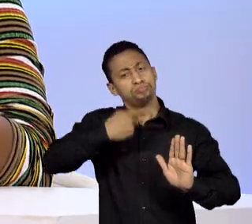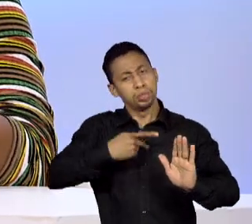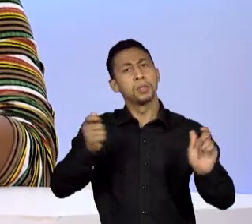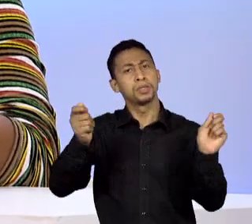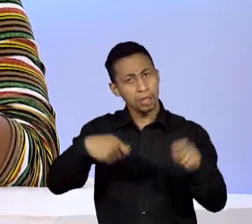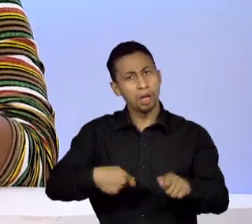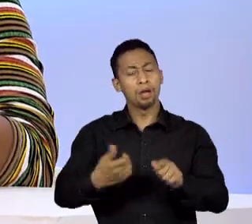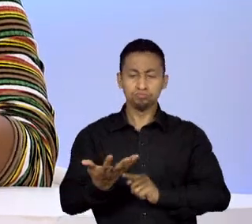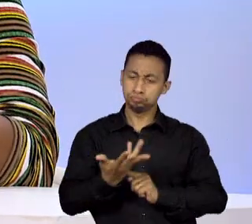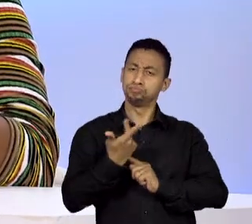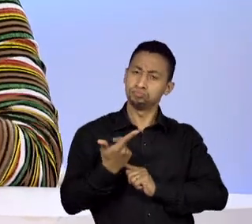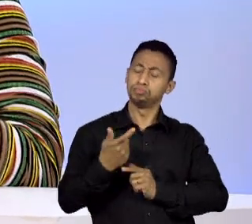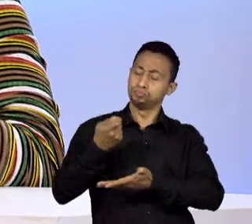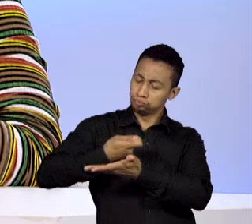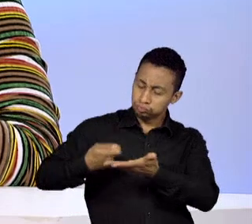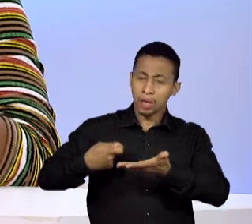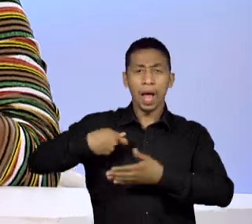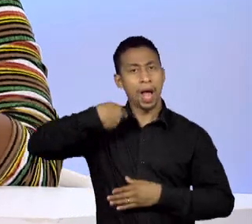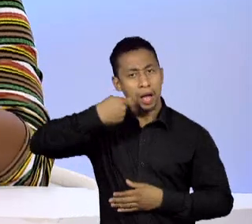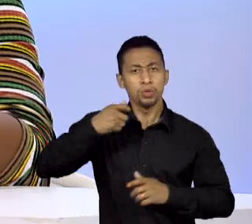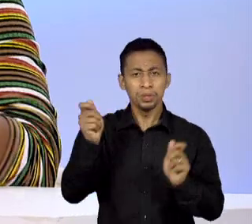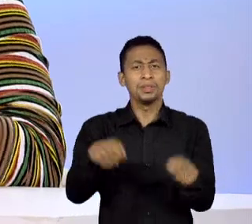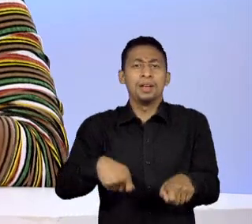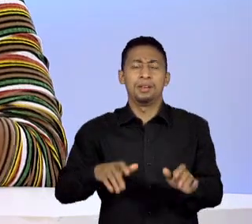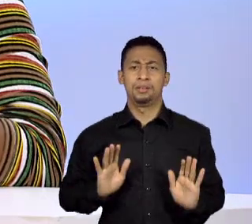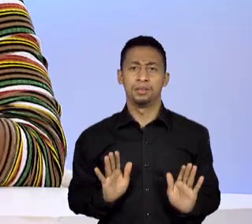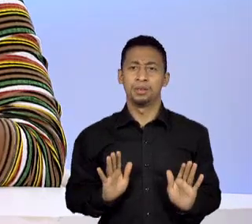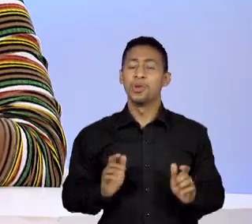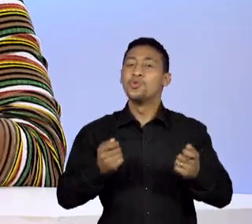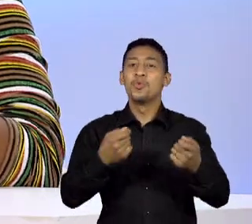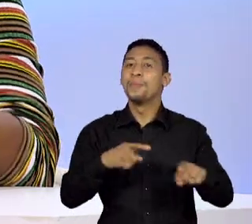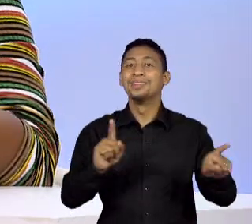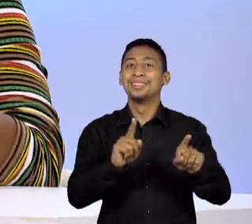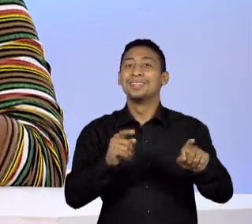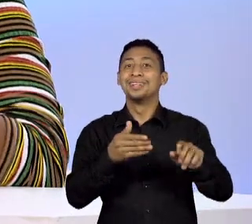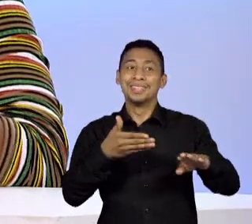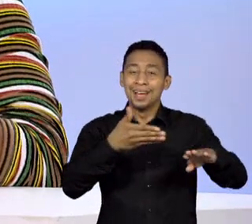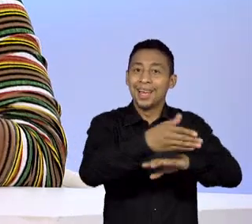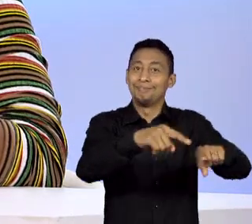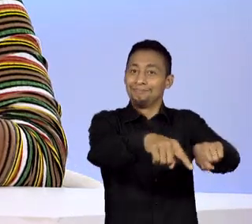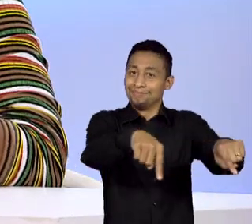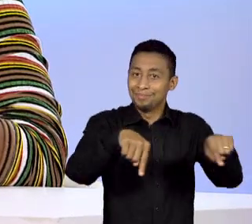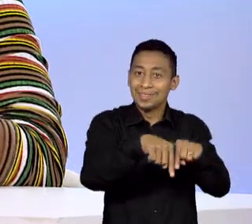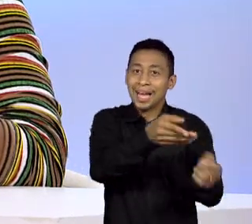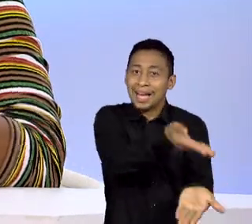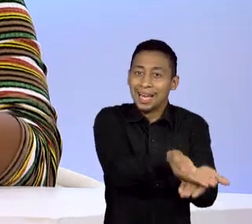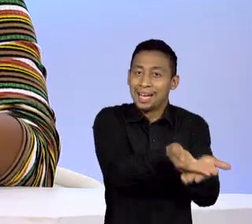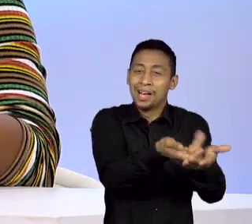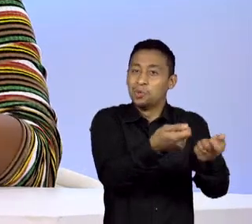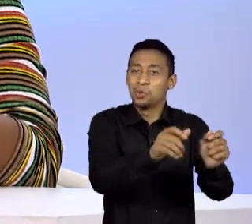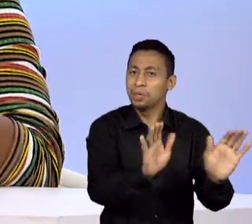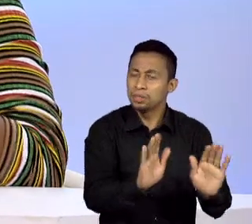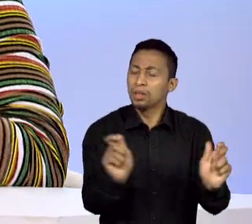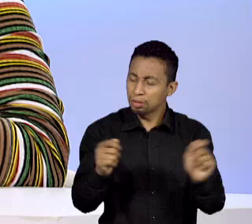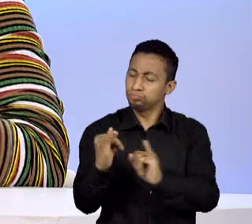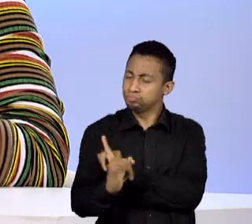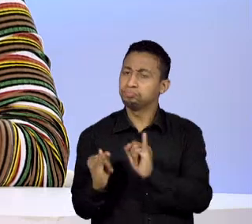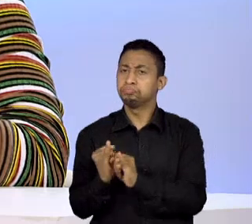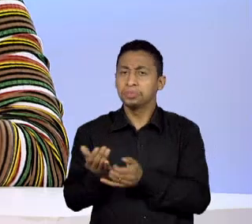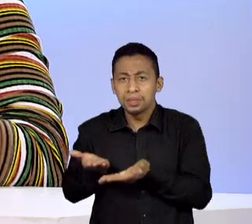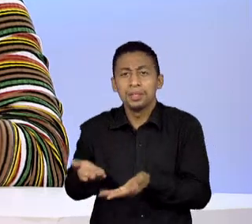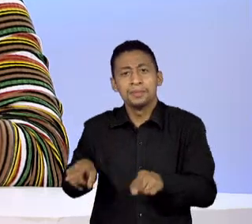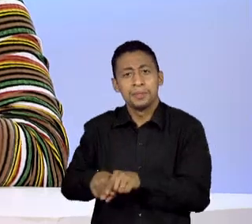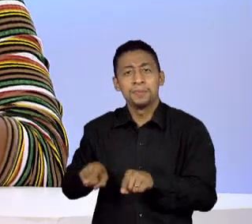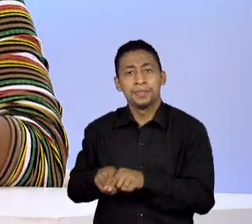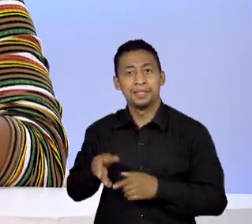ser roteirista, ser autor, né, sem precisar vir de uma realidade muito elitista e tal. E